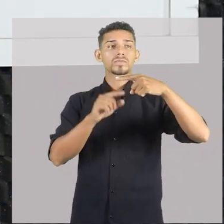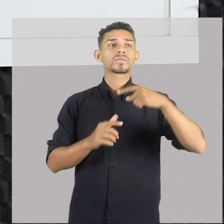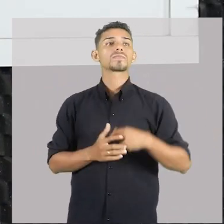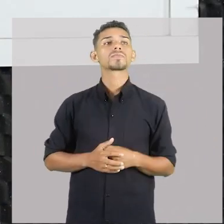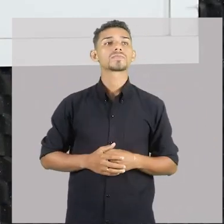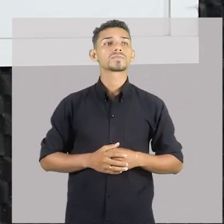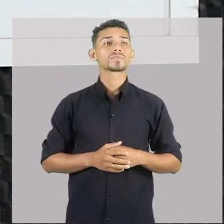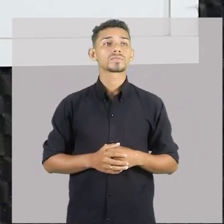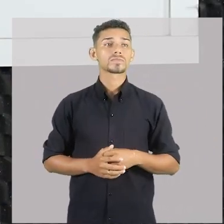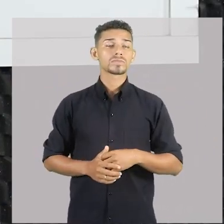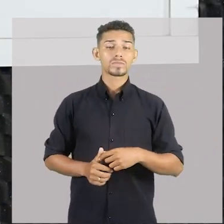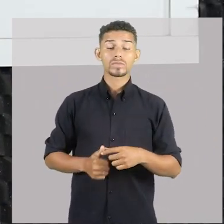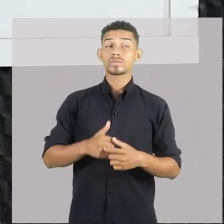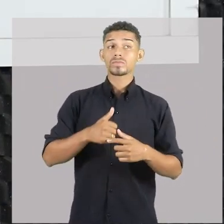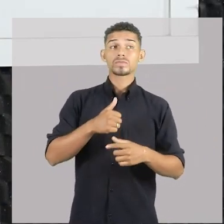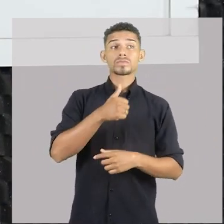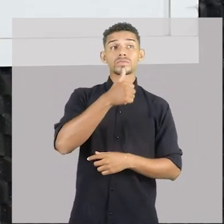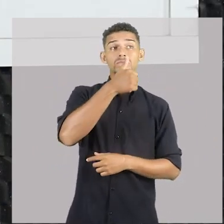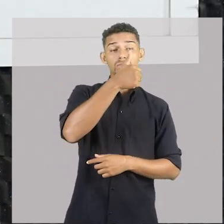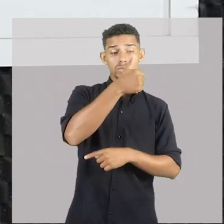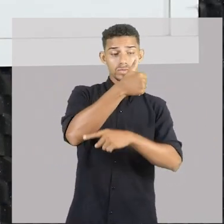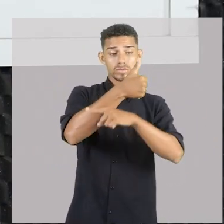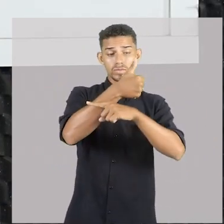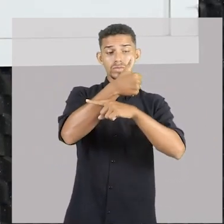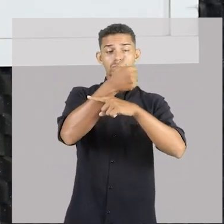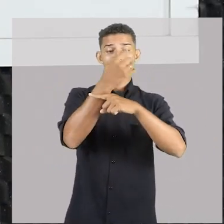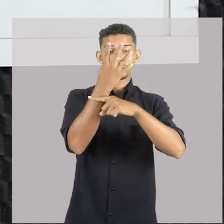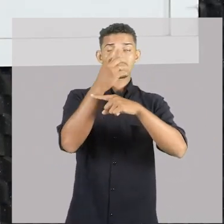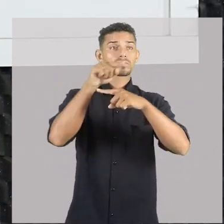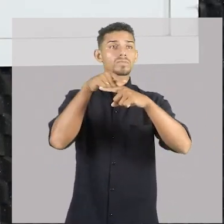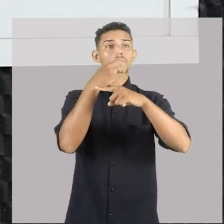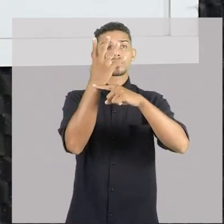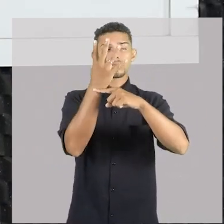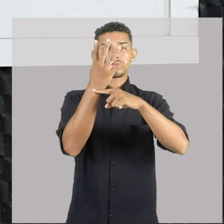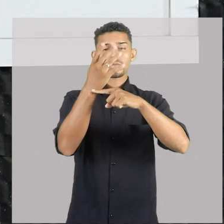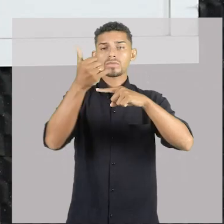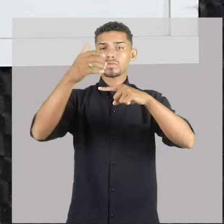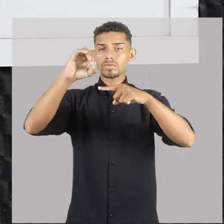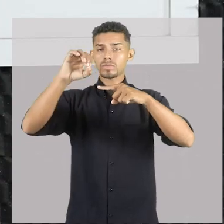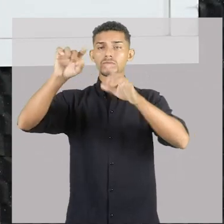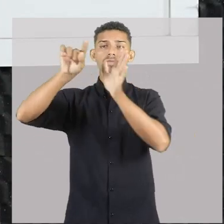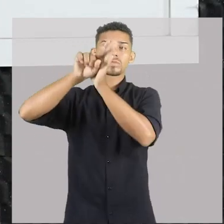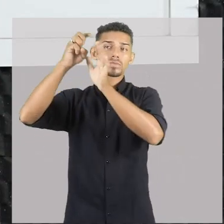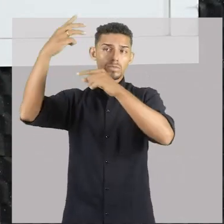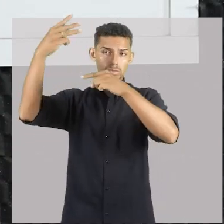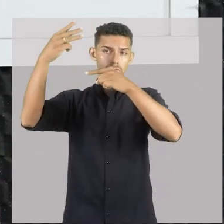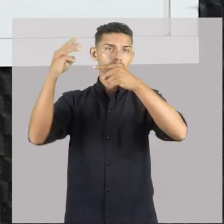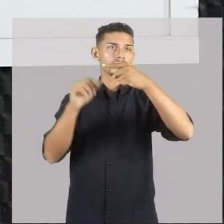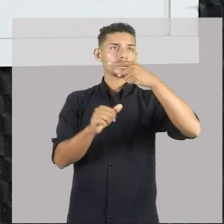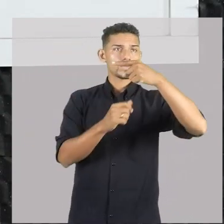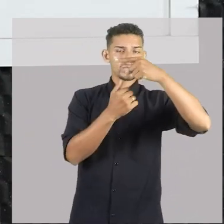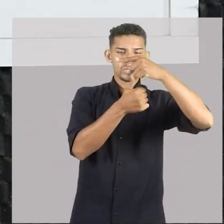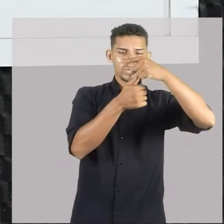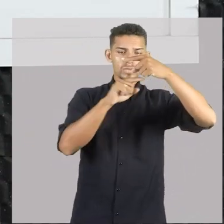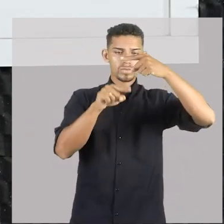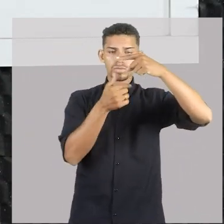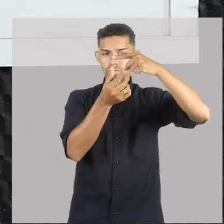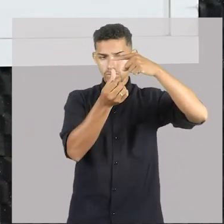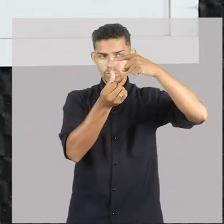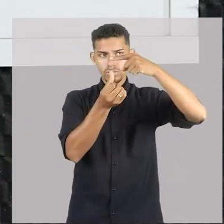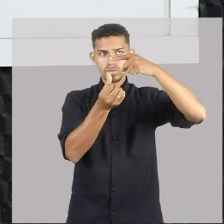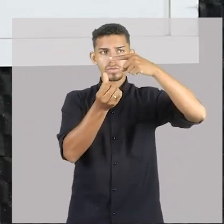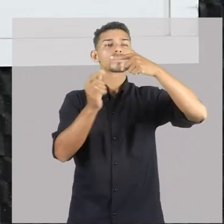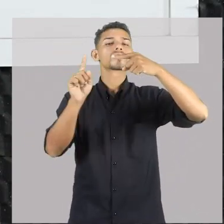14,4 vezes 10 elevado a menos 3 dividido por 1,6 vezes 10 elevado a menos